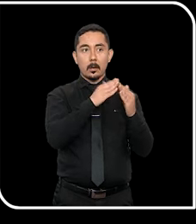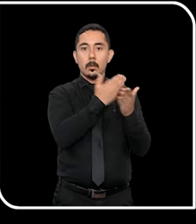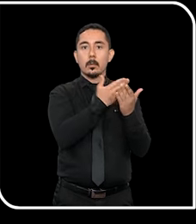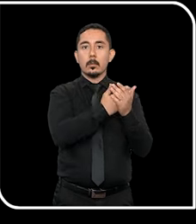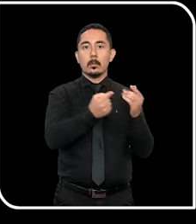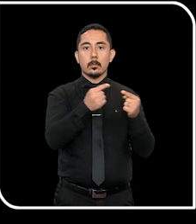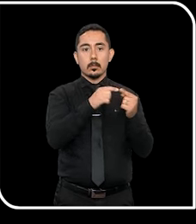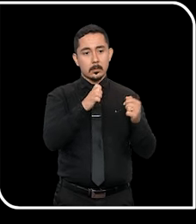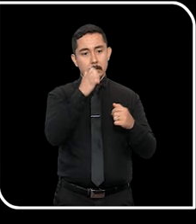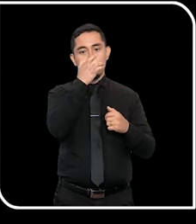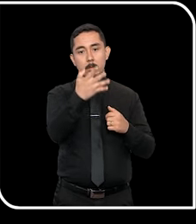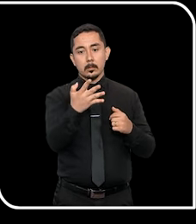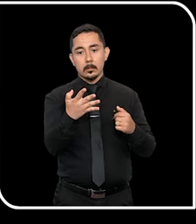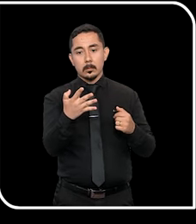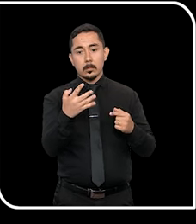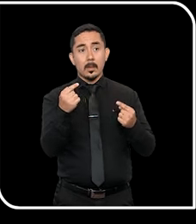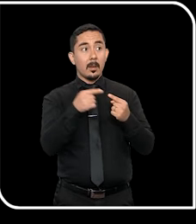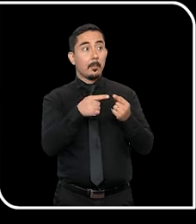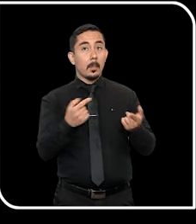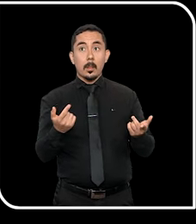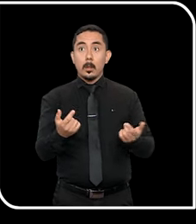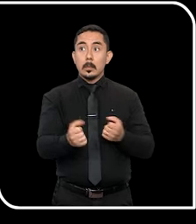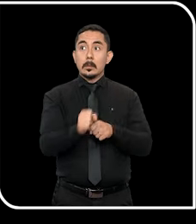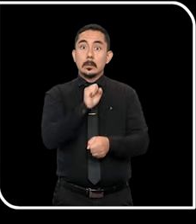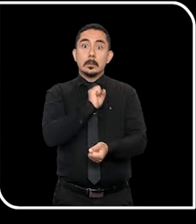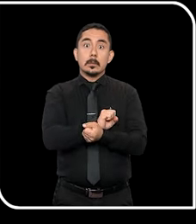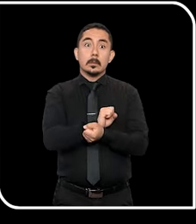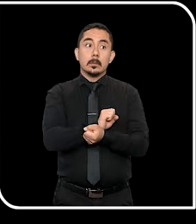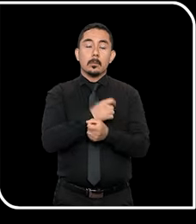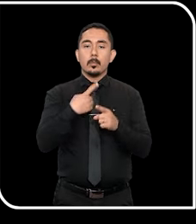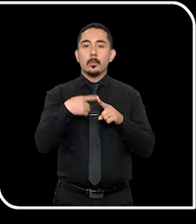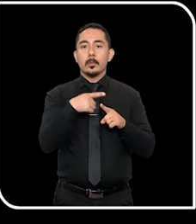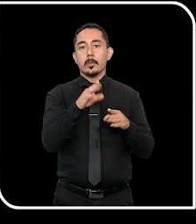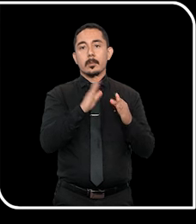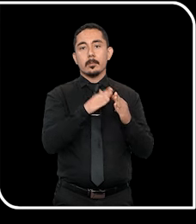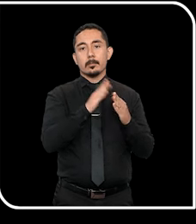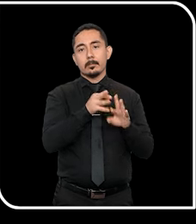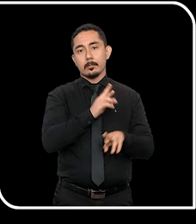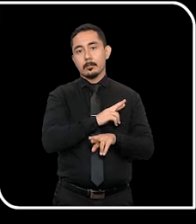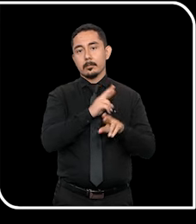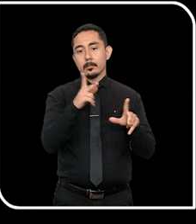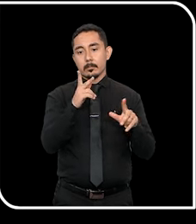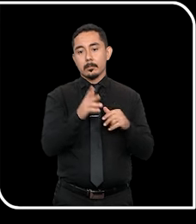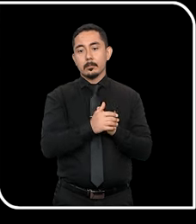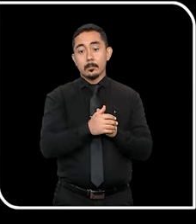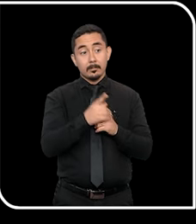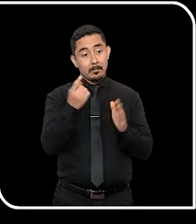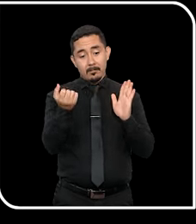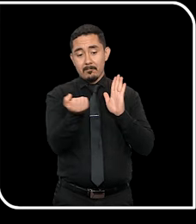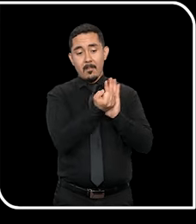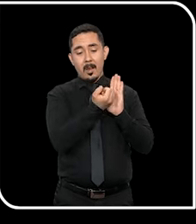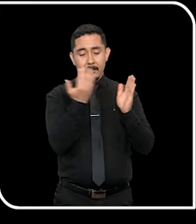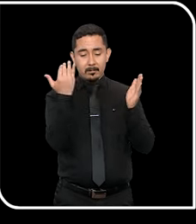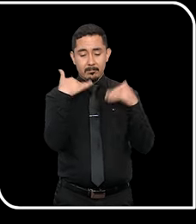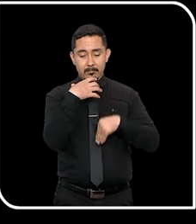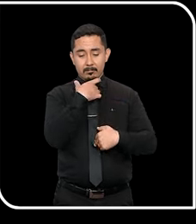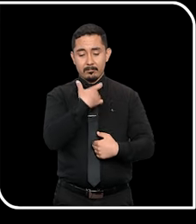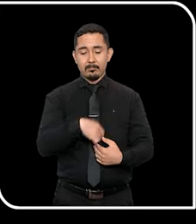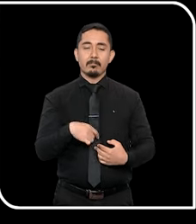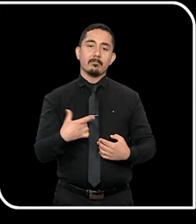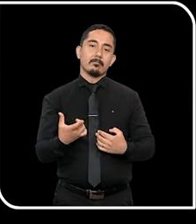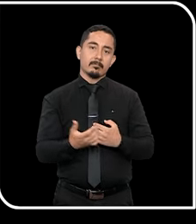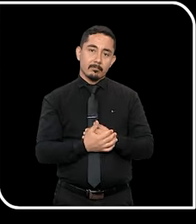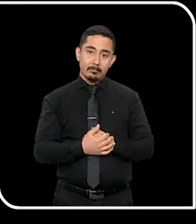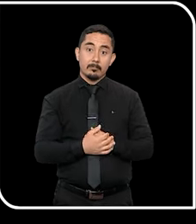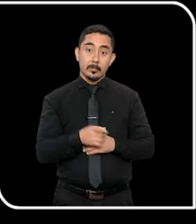olhar externo entrava em choque com que ele vivia dentro de casa e que isso marca a construção da